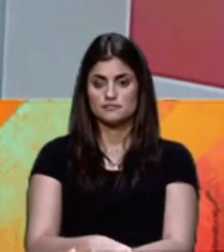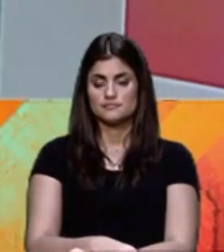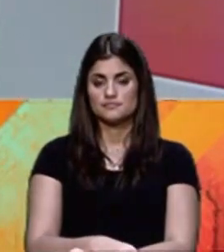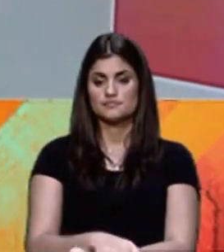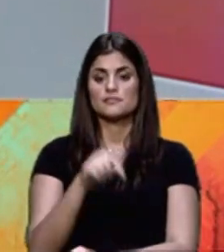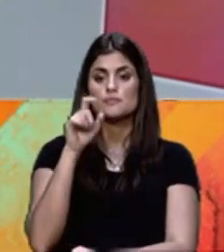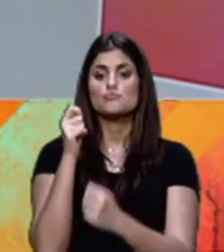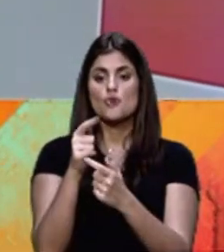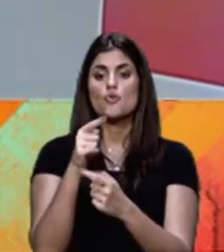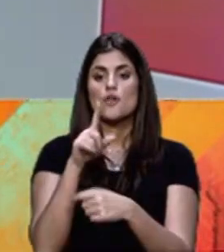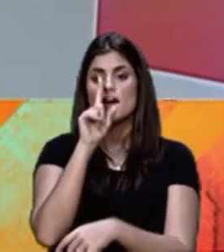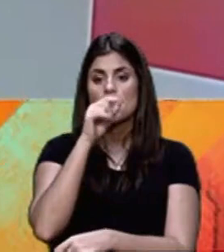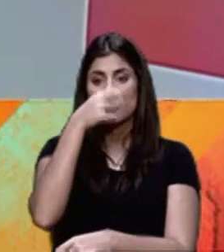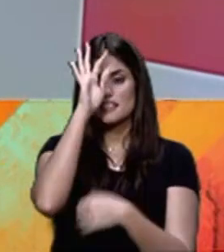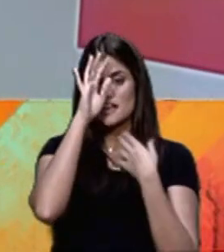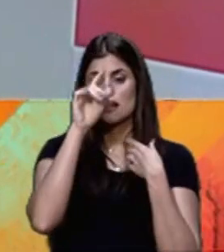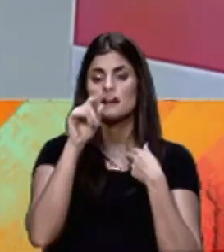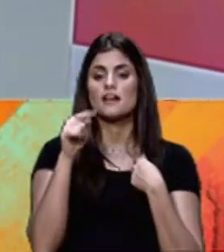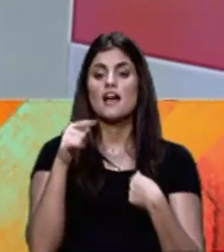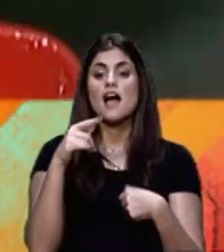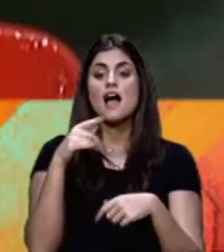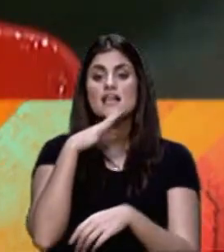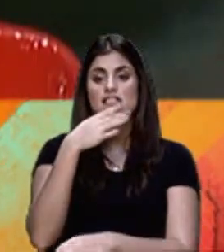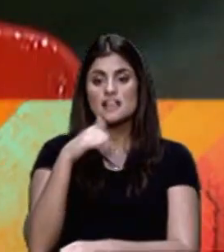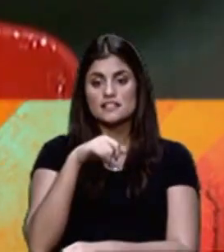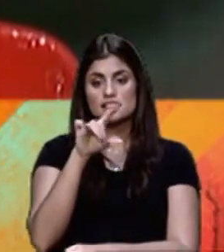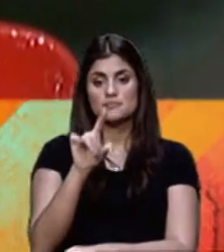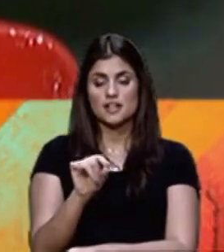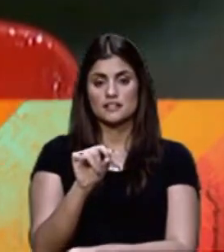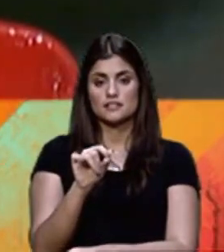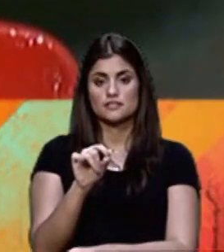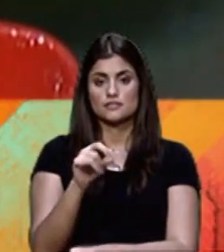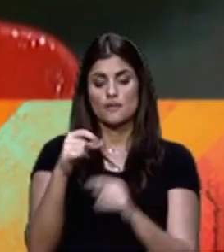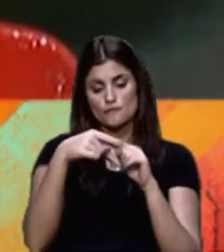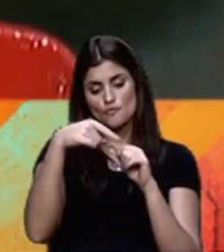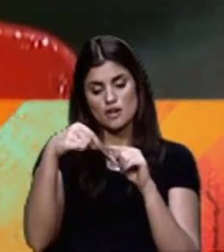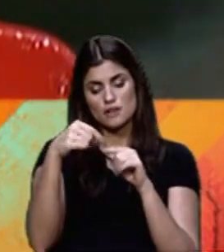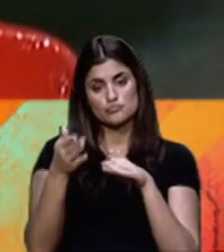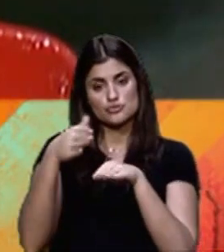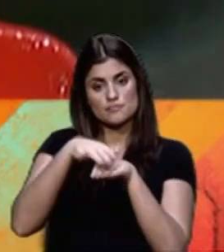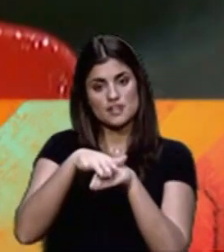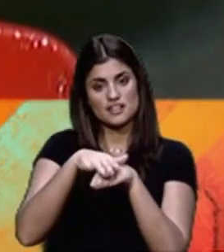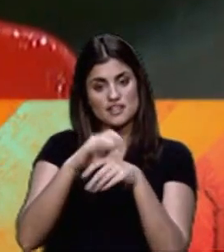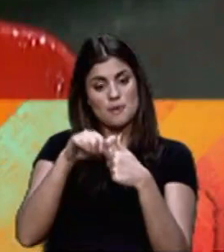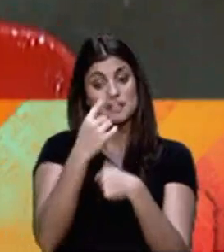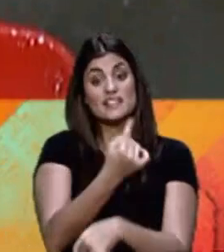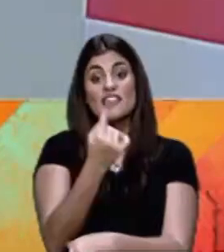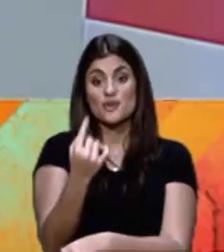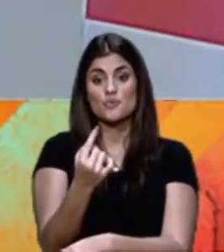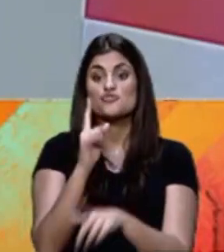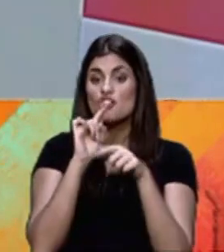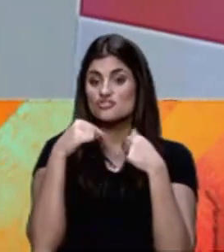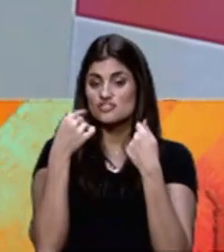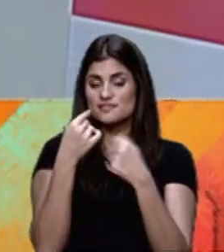Aqui, um pouquinho de galinha, um bocadinho de azeite e uma folhinha em cima. E uma batatinha para cada um de nós, Jorge